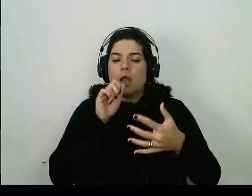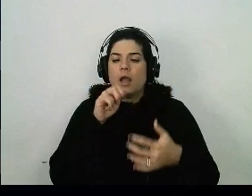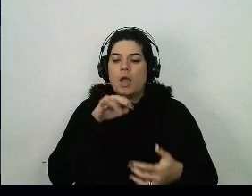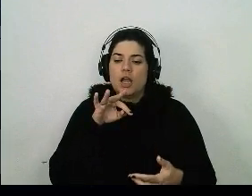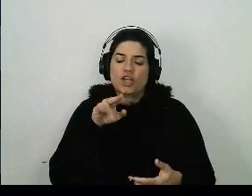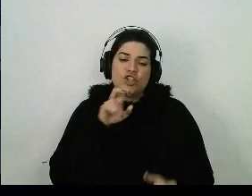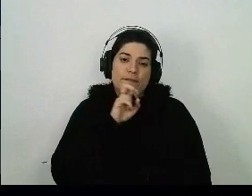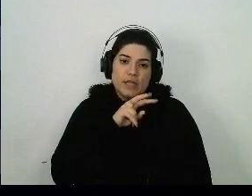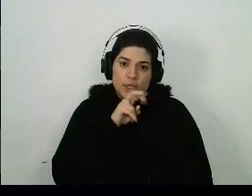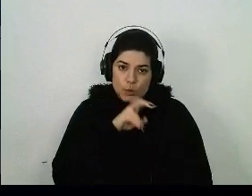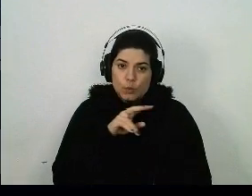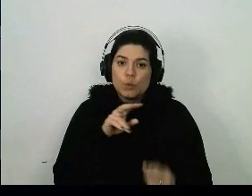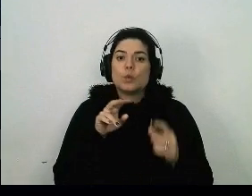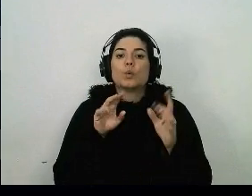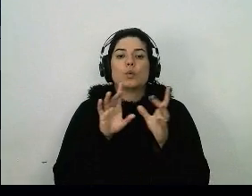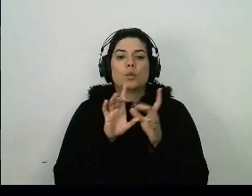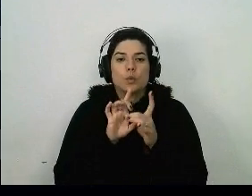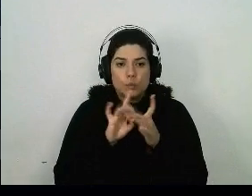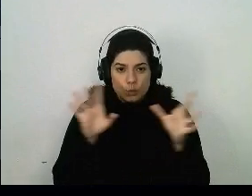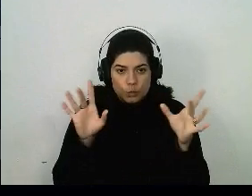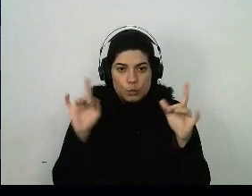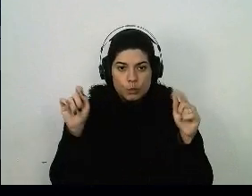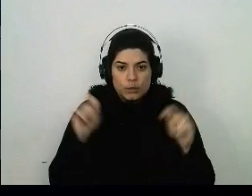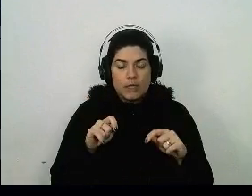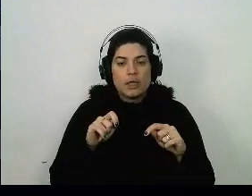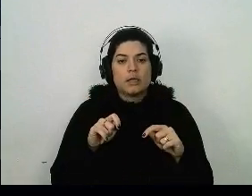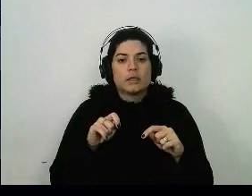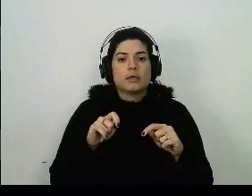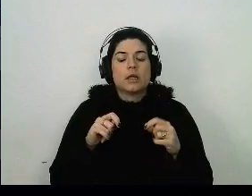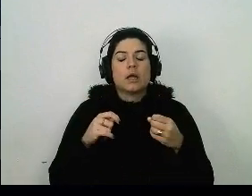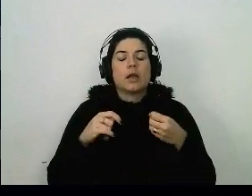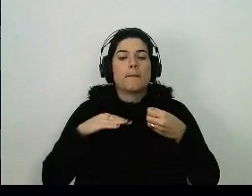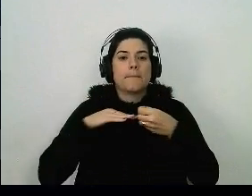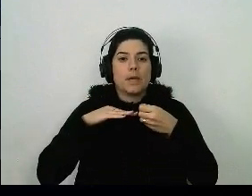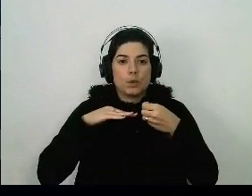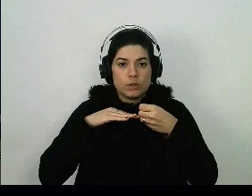dados. E nessa parte aqui é que a gente configura o